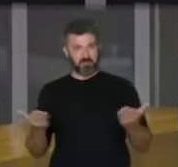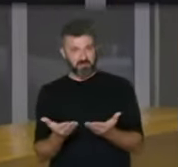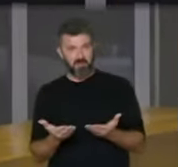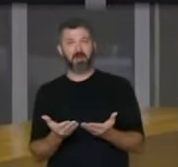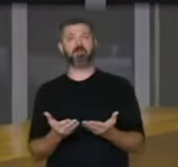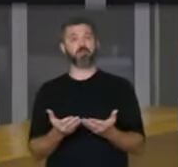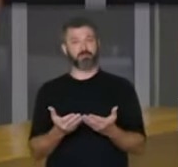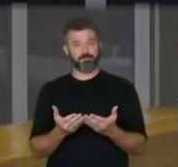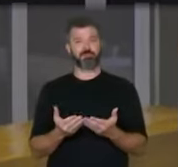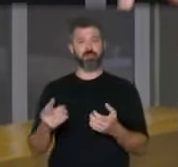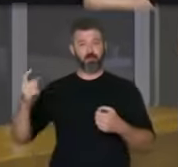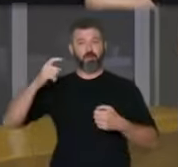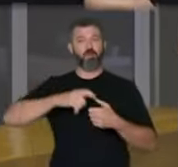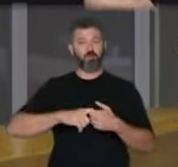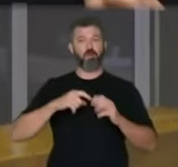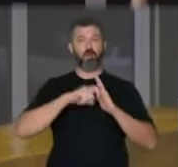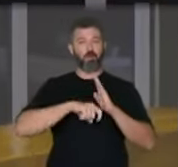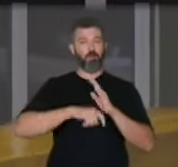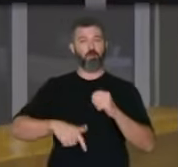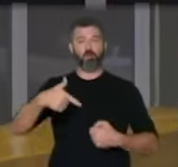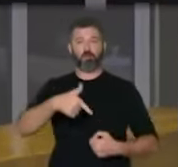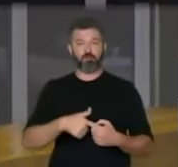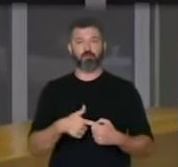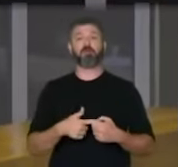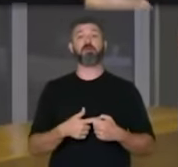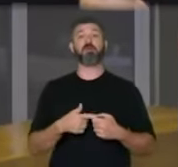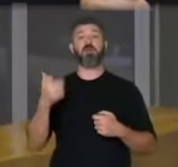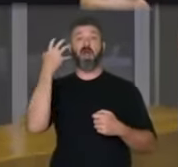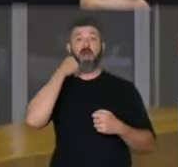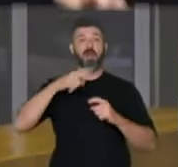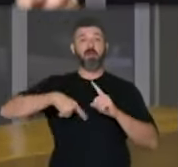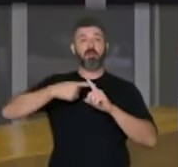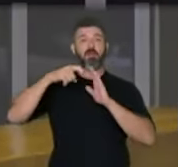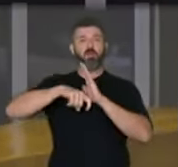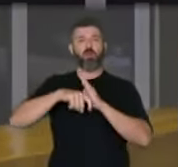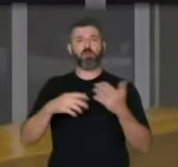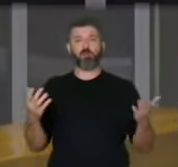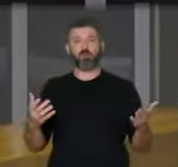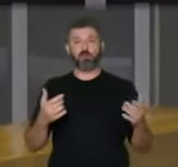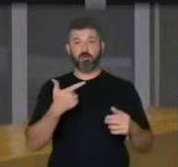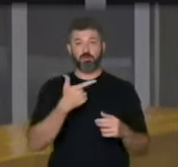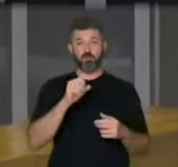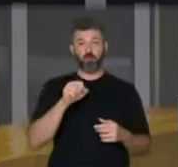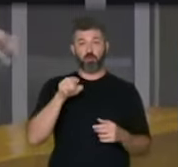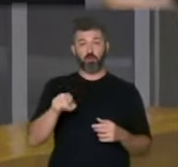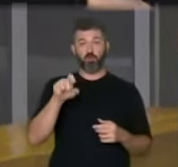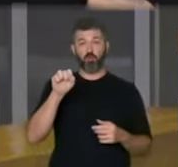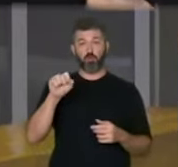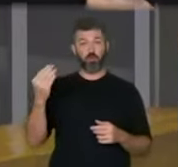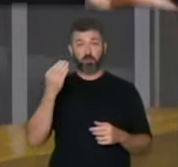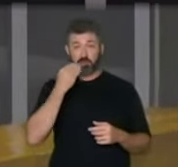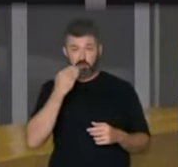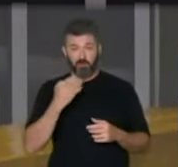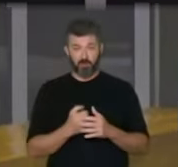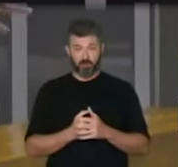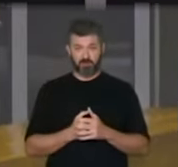com os impostos de combustíveis para poder arrecadar mais 28,8 bilhões,